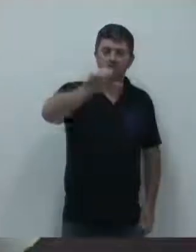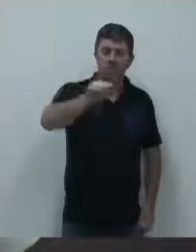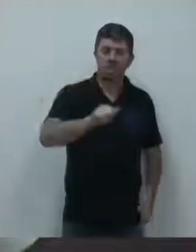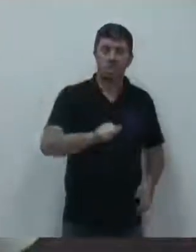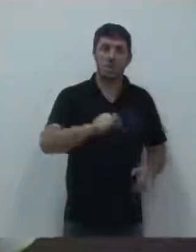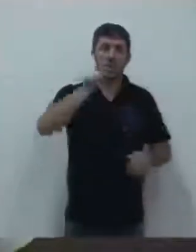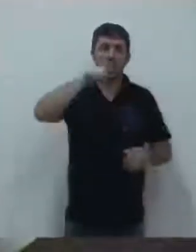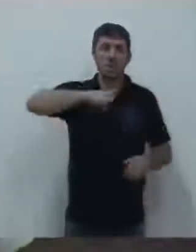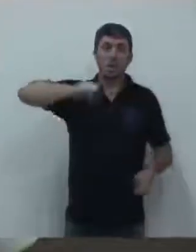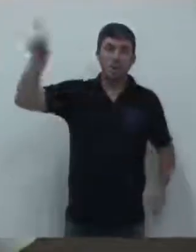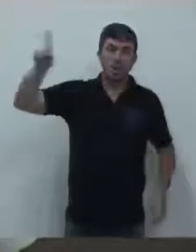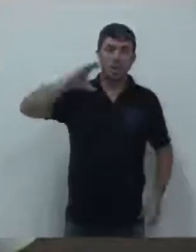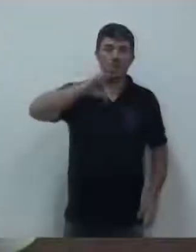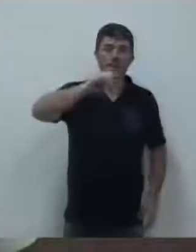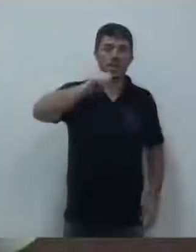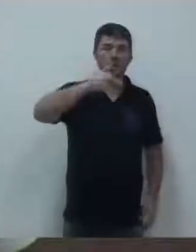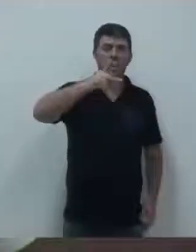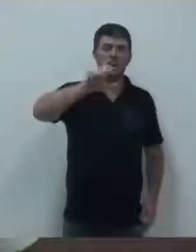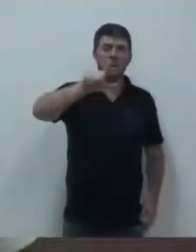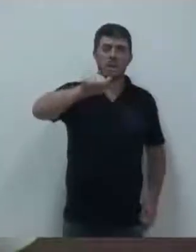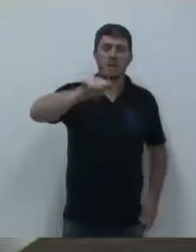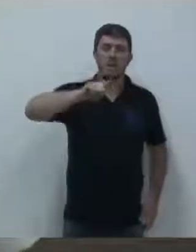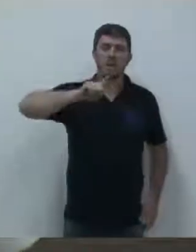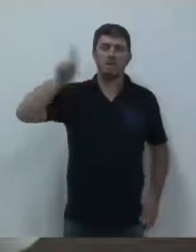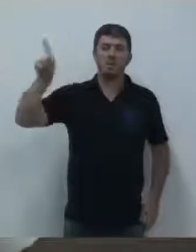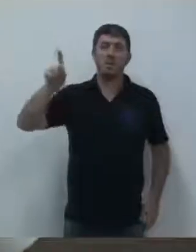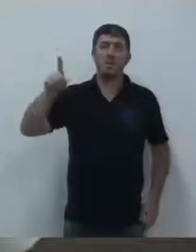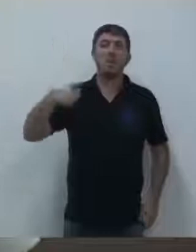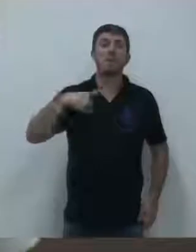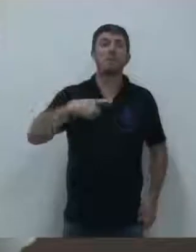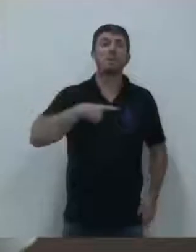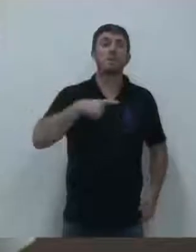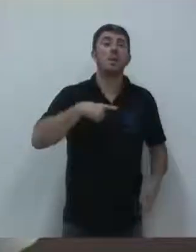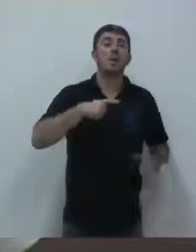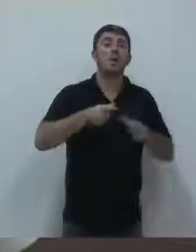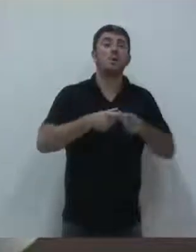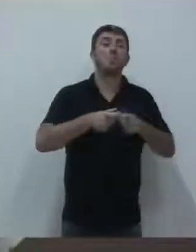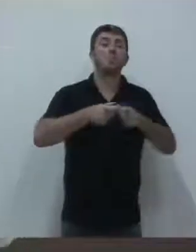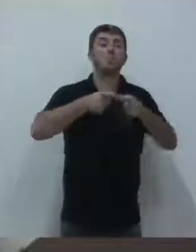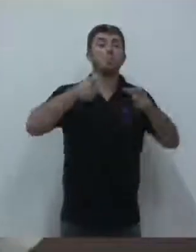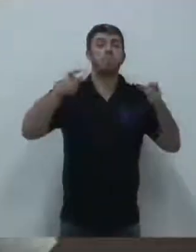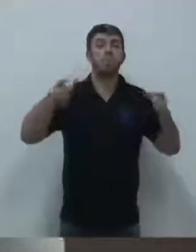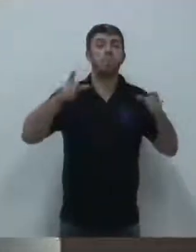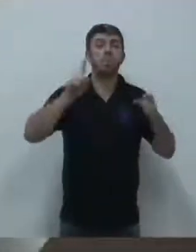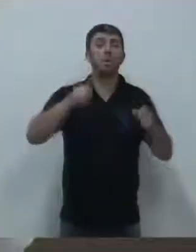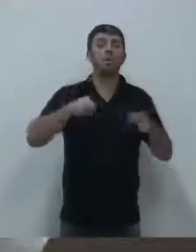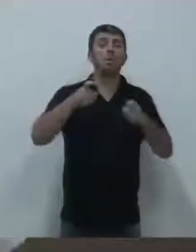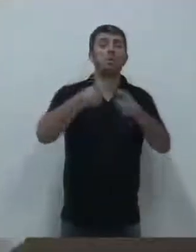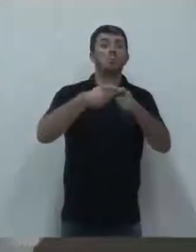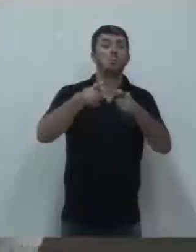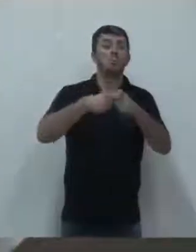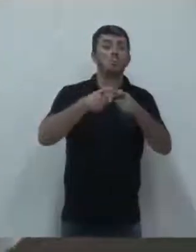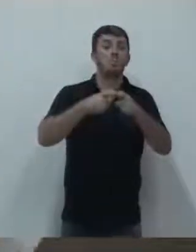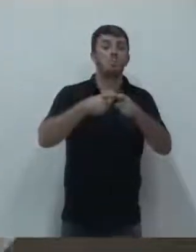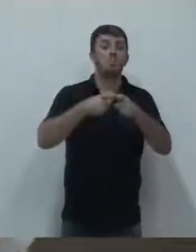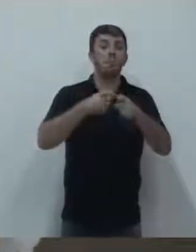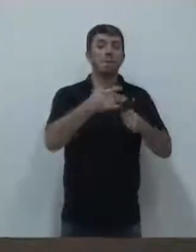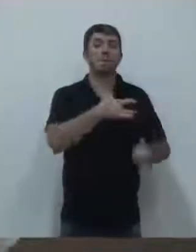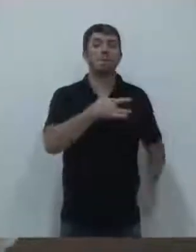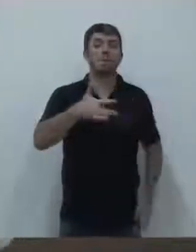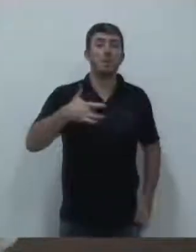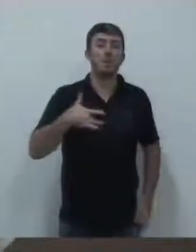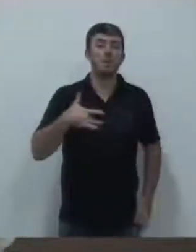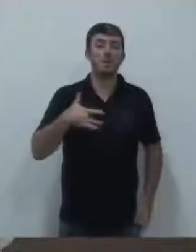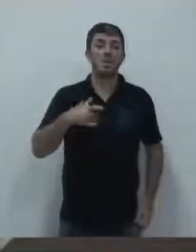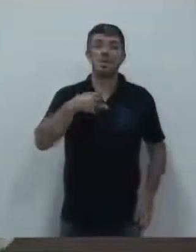município, verificamos que a demanda por serviços médicos é alta e a estrutura local exige melhorias. Então, a gente passou